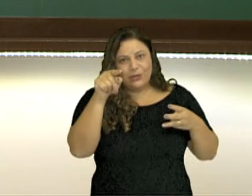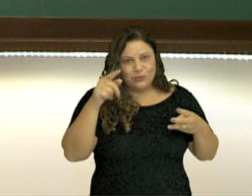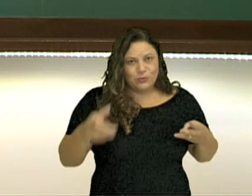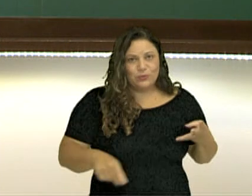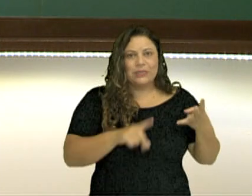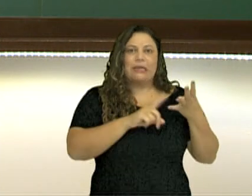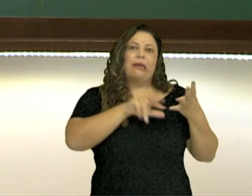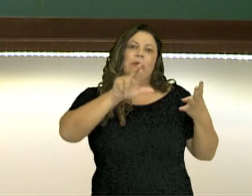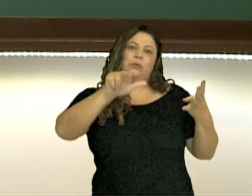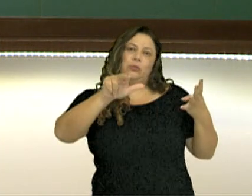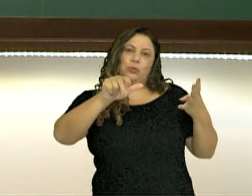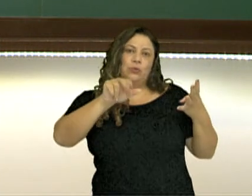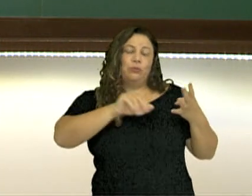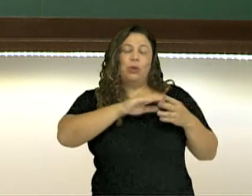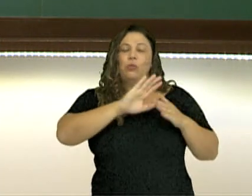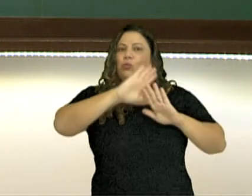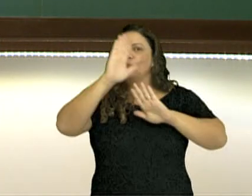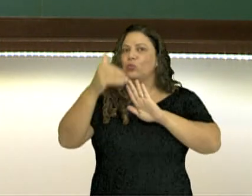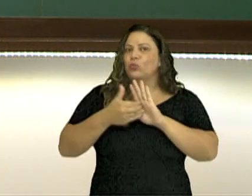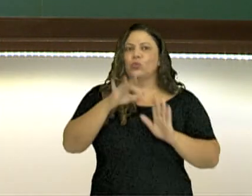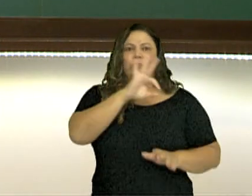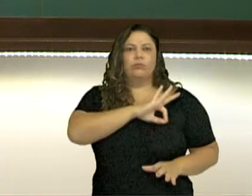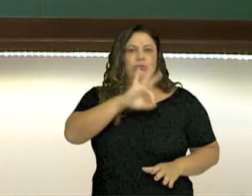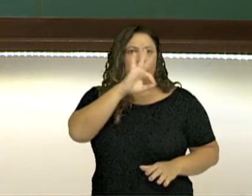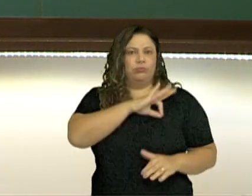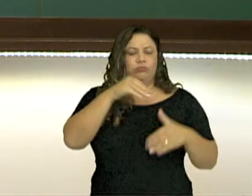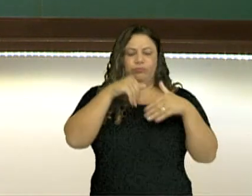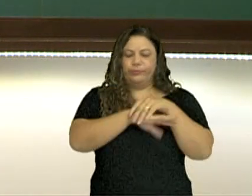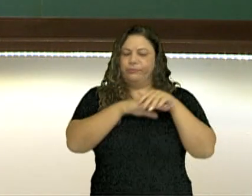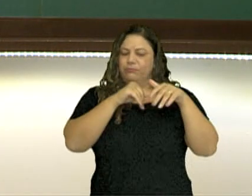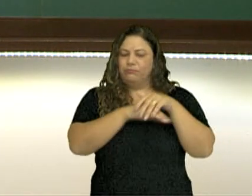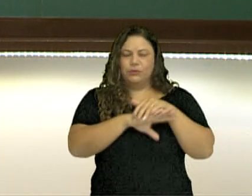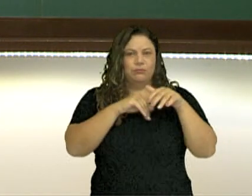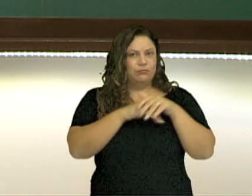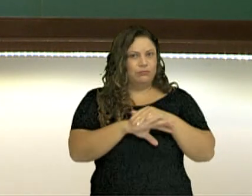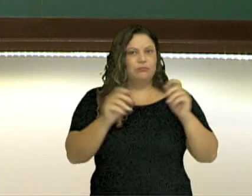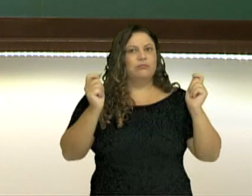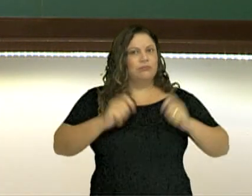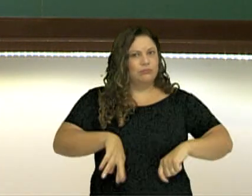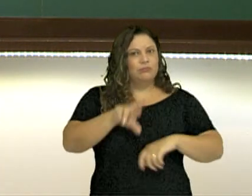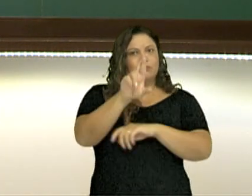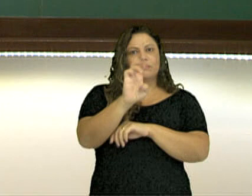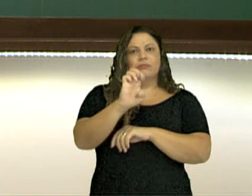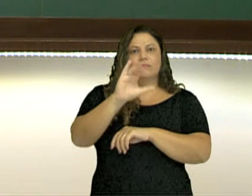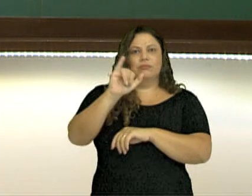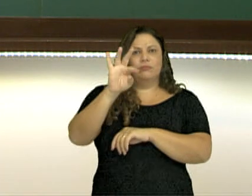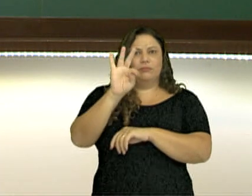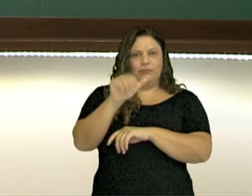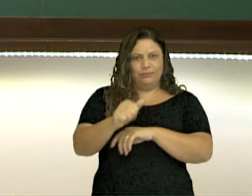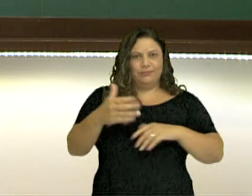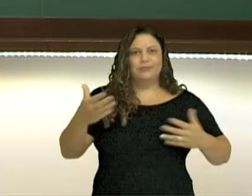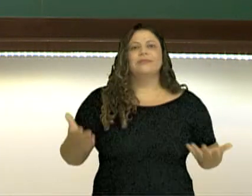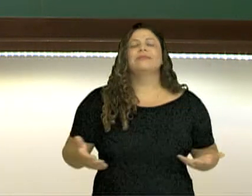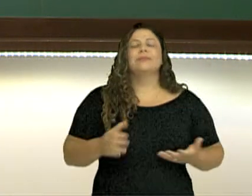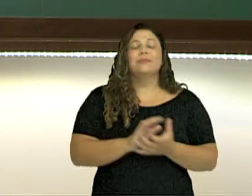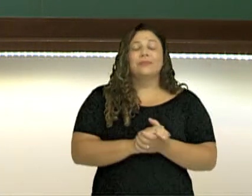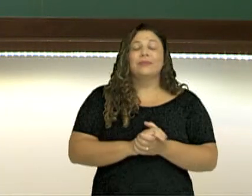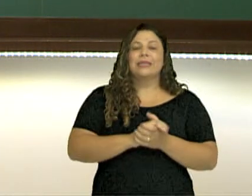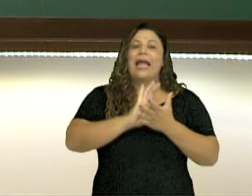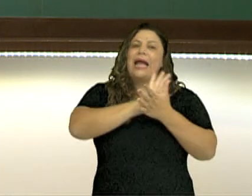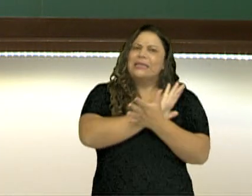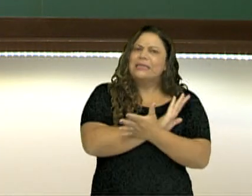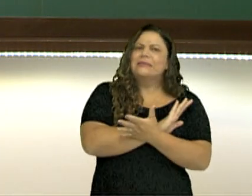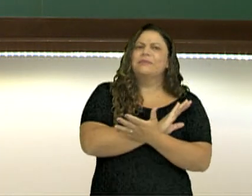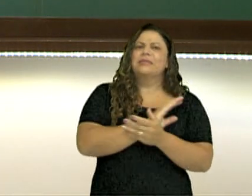do seu irmão, tudo que há de entrada de dinheiro, né, é chamada de receita. A despesa é tudo aquilo